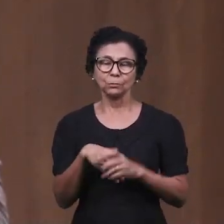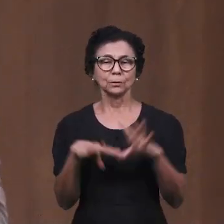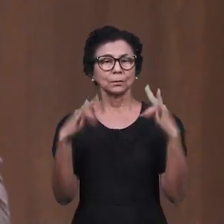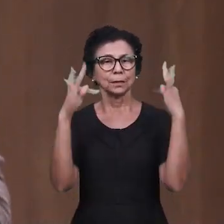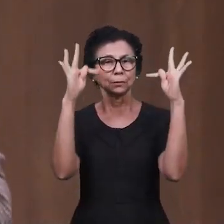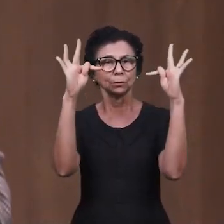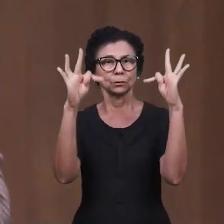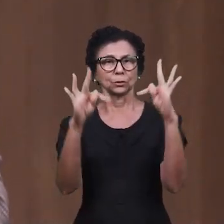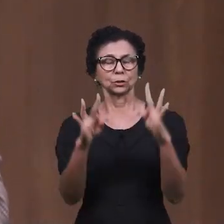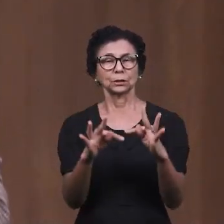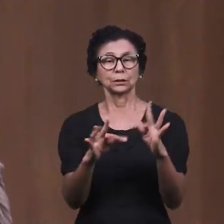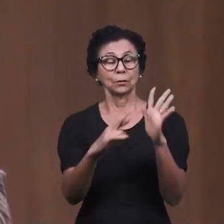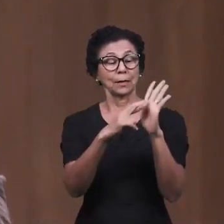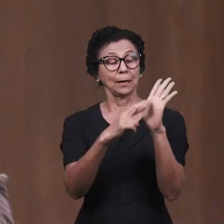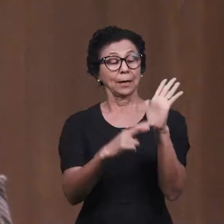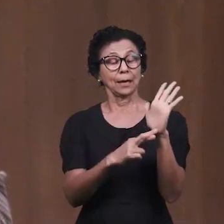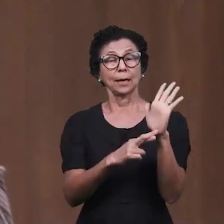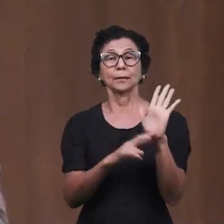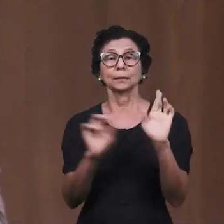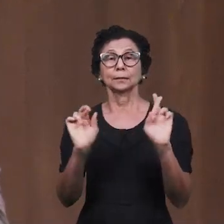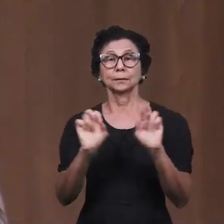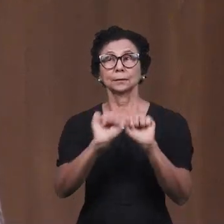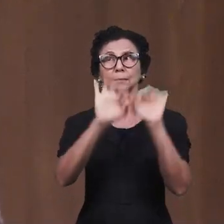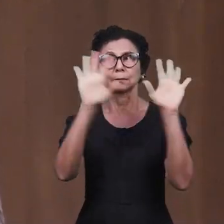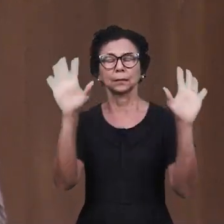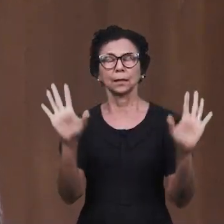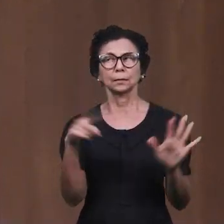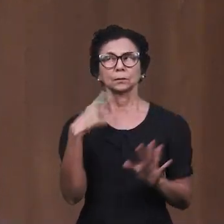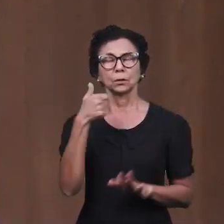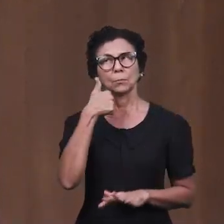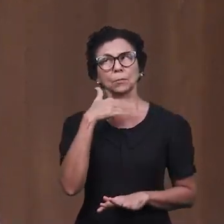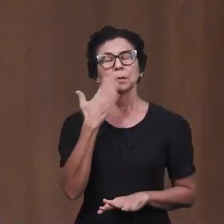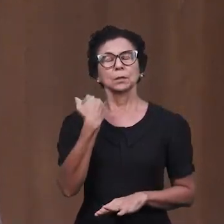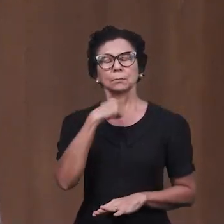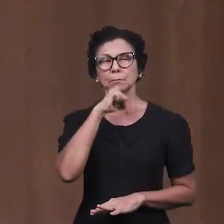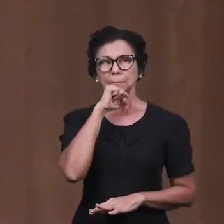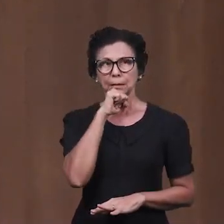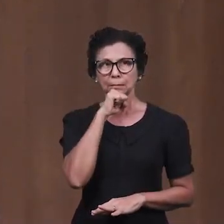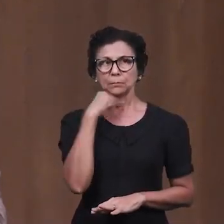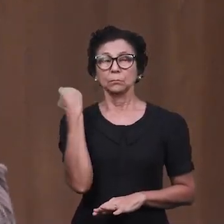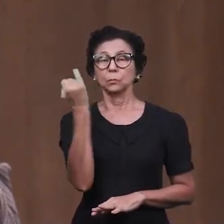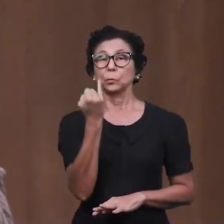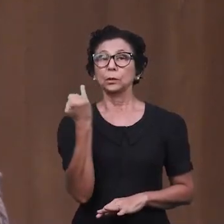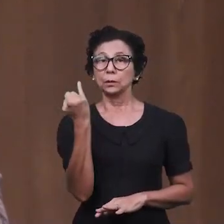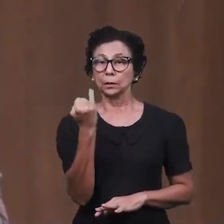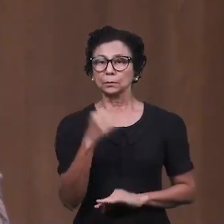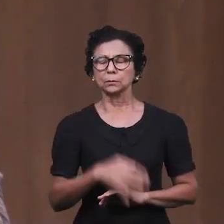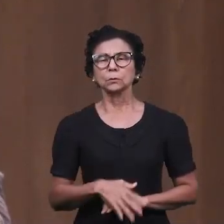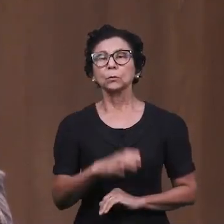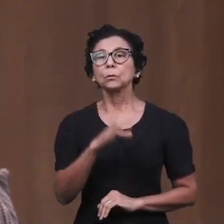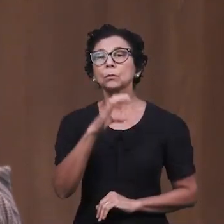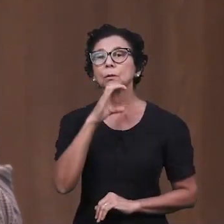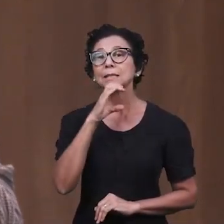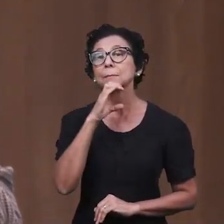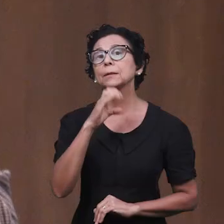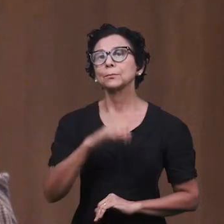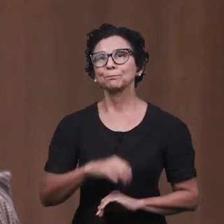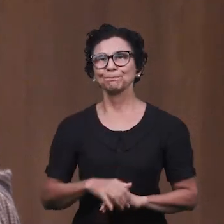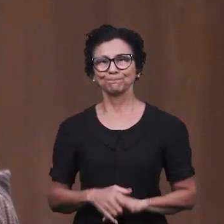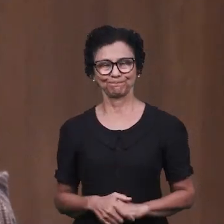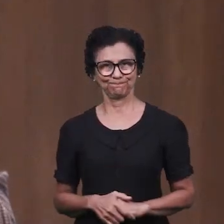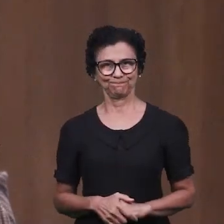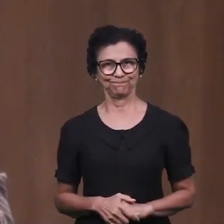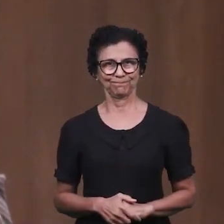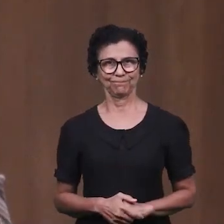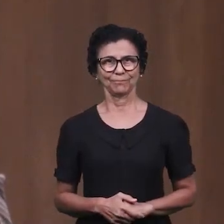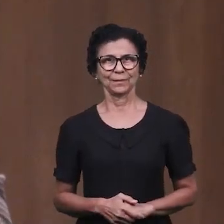de regras claras, nós pais, o que a gente pode ter acesso e é importante? Conhecimento. Então, toda vez